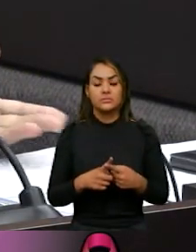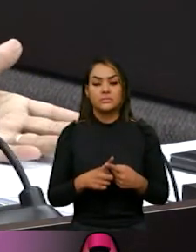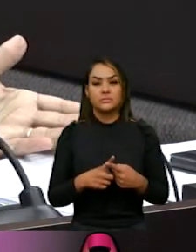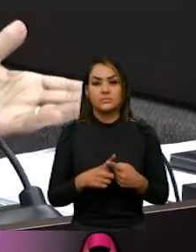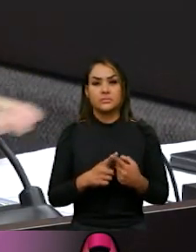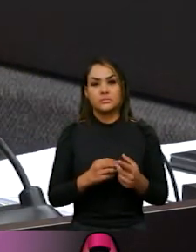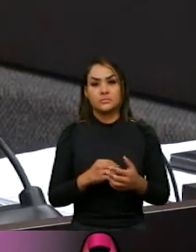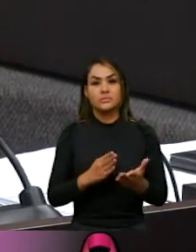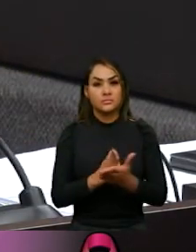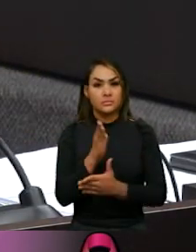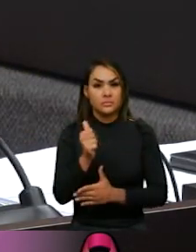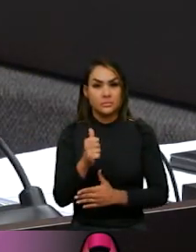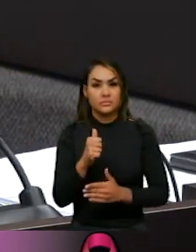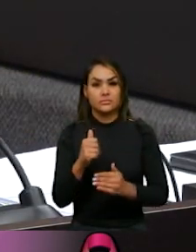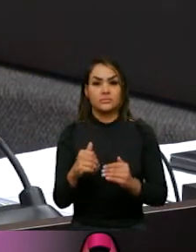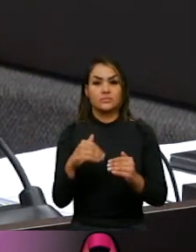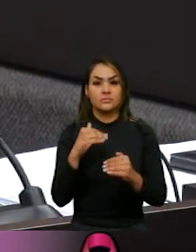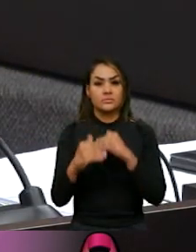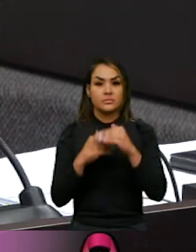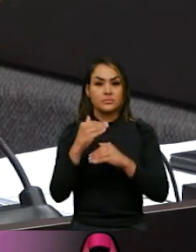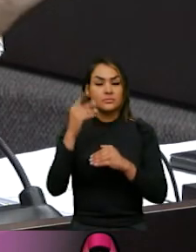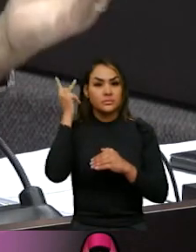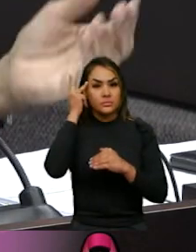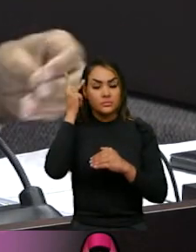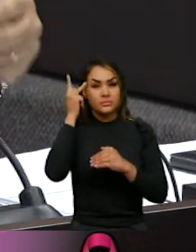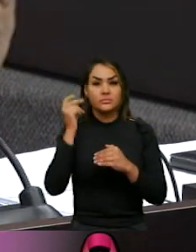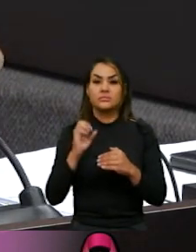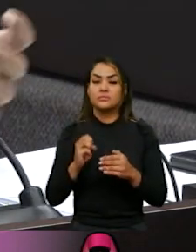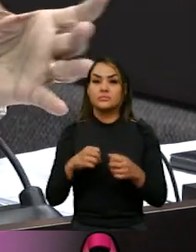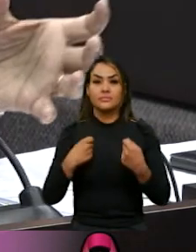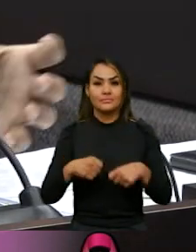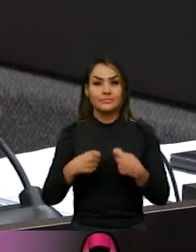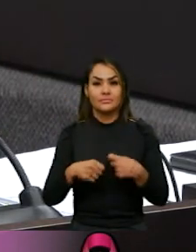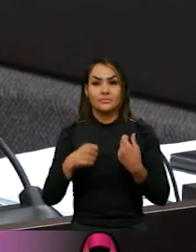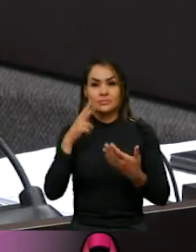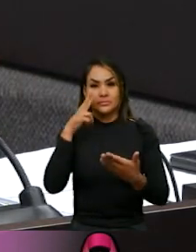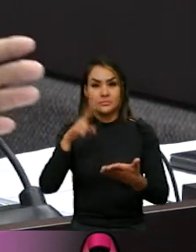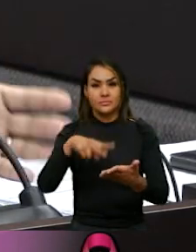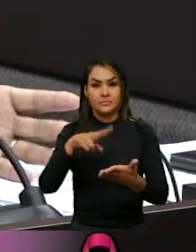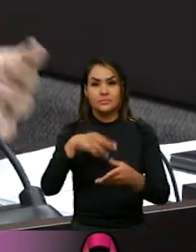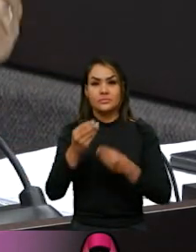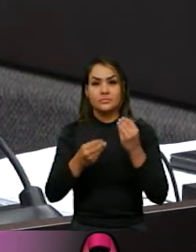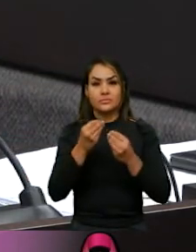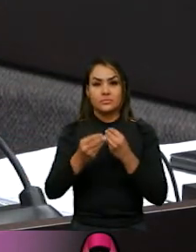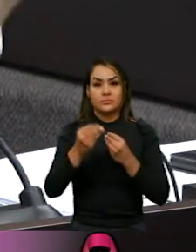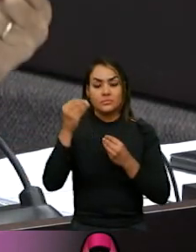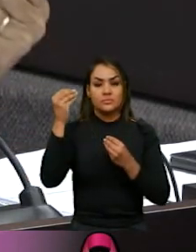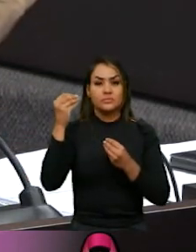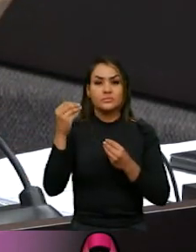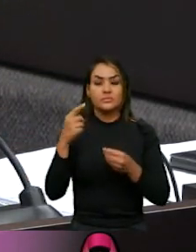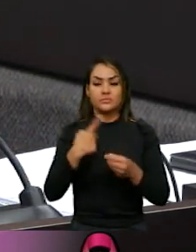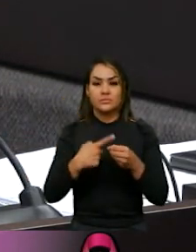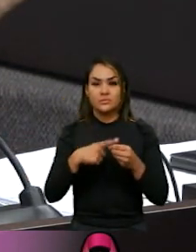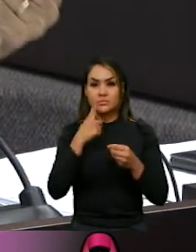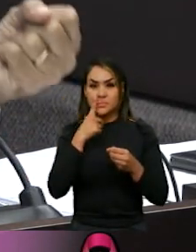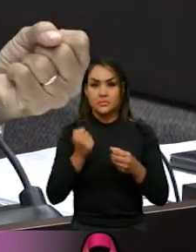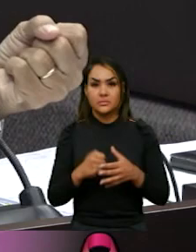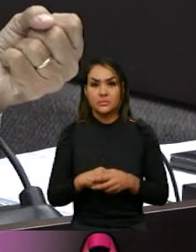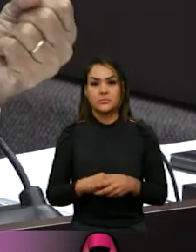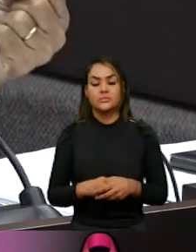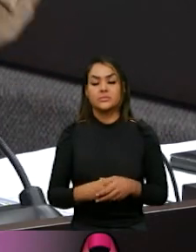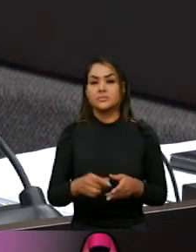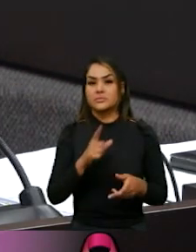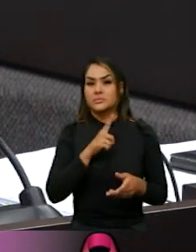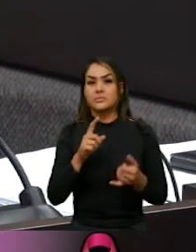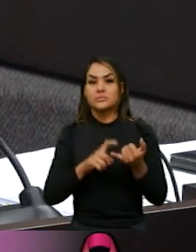Então, a aprovação pelo Desenvolve São Paulo requer avaliação de como está o município de Araçatuba em termos de